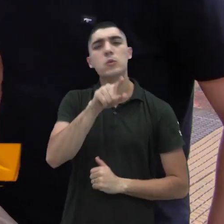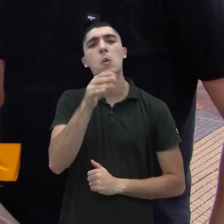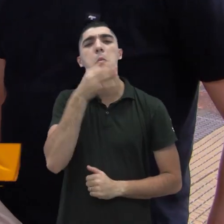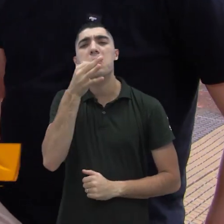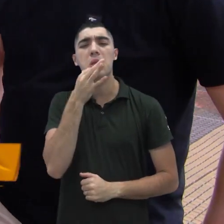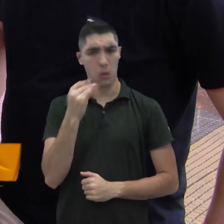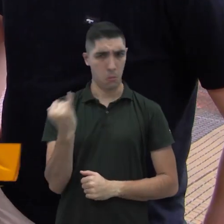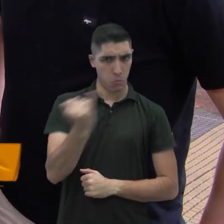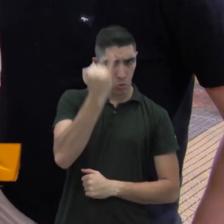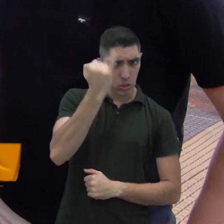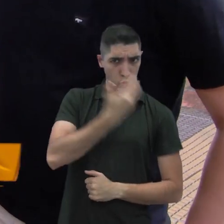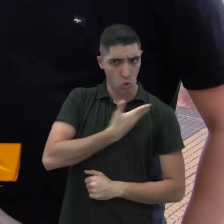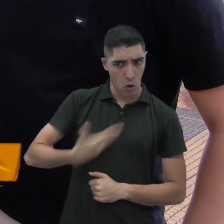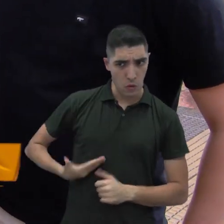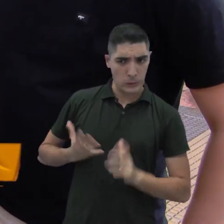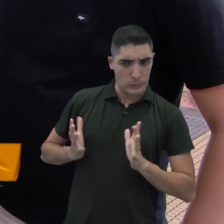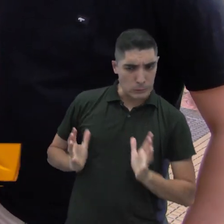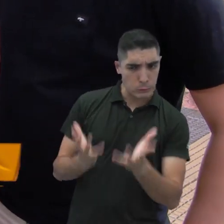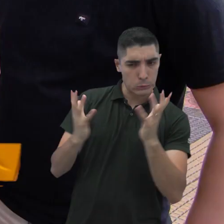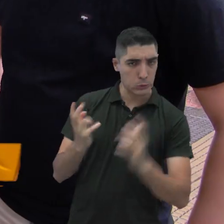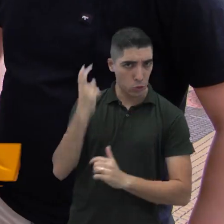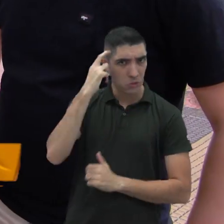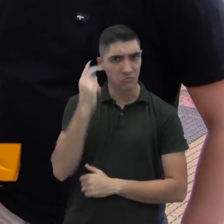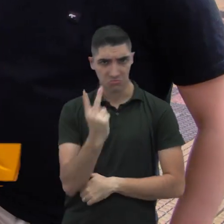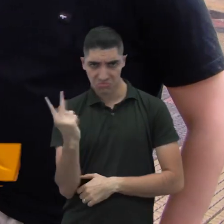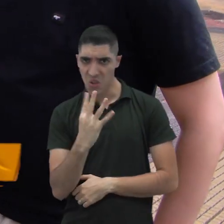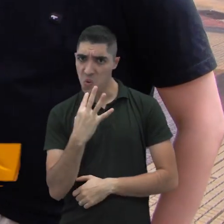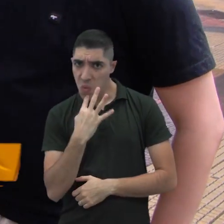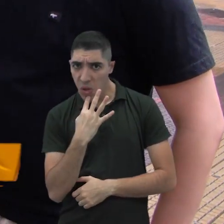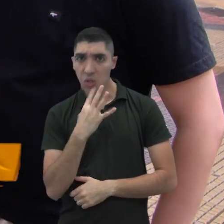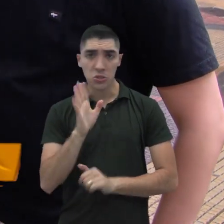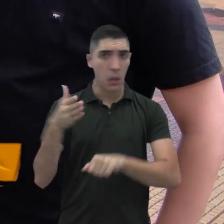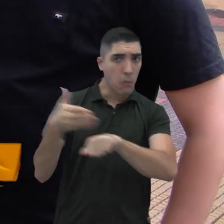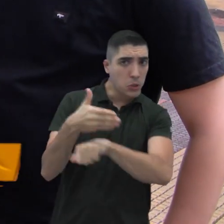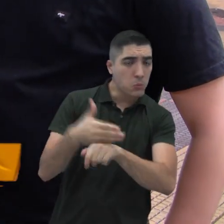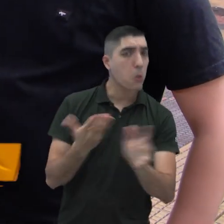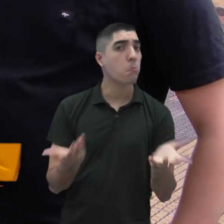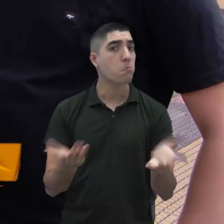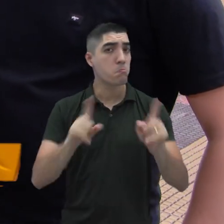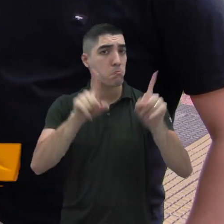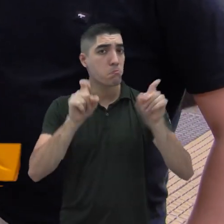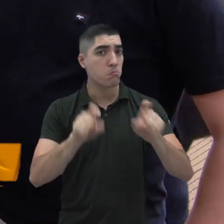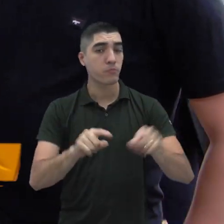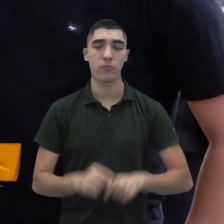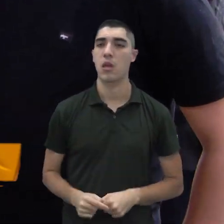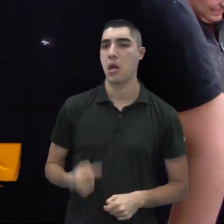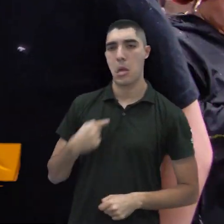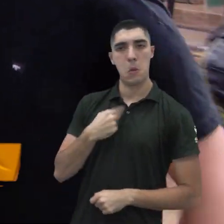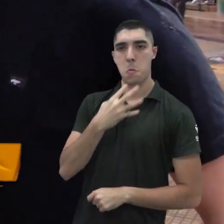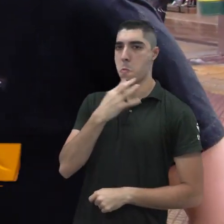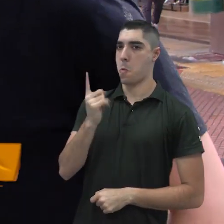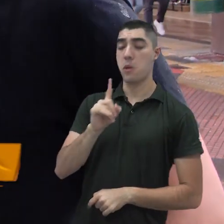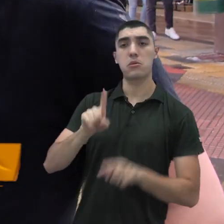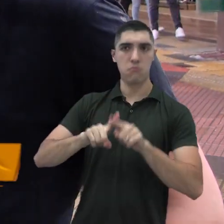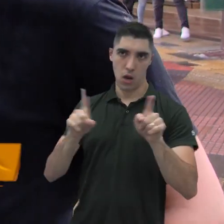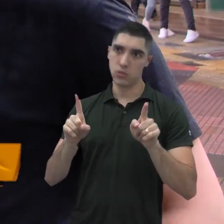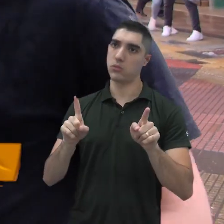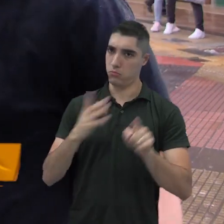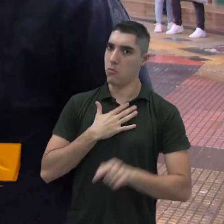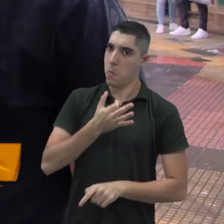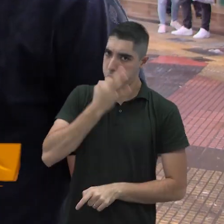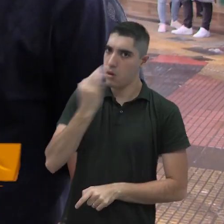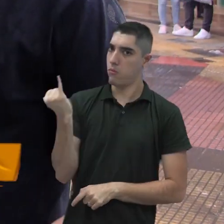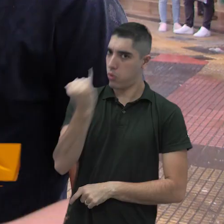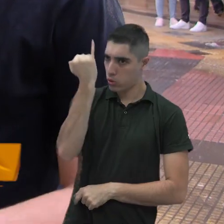de benefício do governo? Incentivar a cultura. Vocês conheciam? Já participaram de alguma? Não conhecia, mas eu acho super